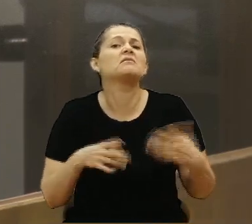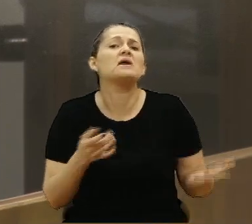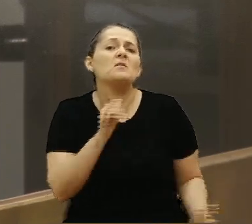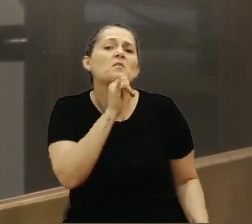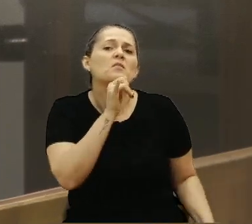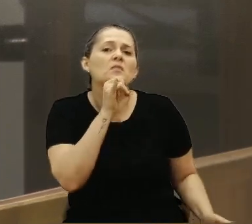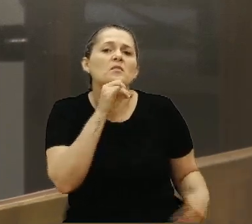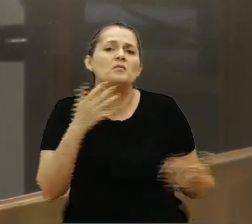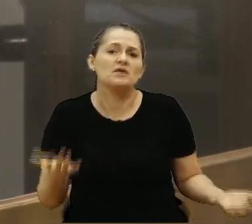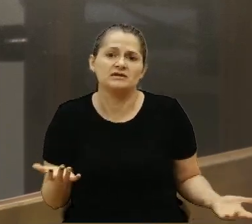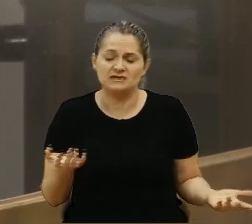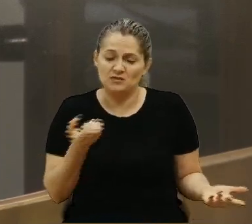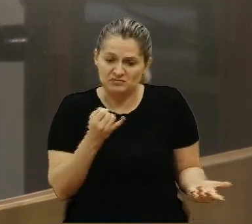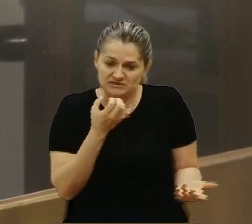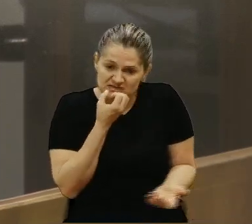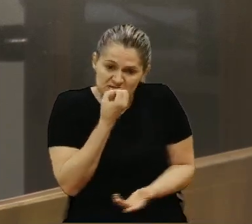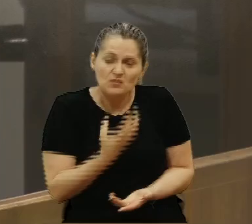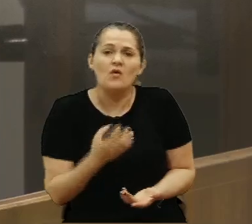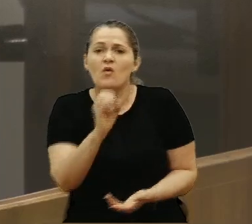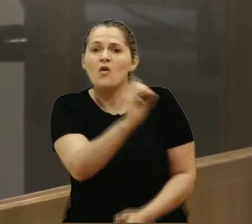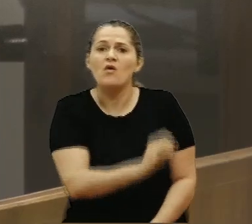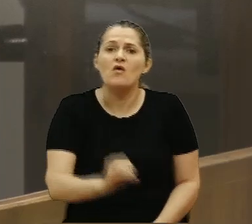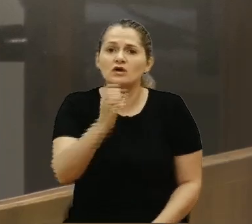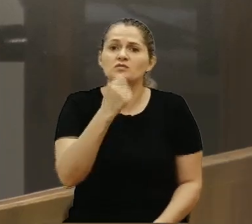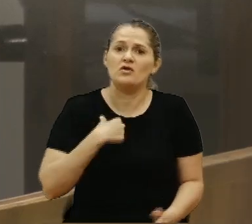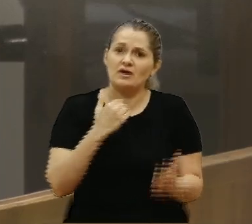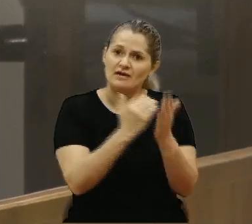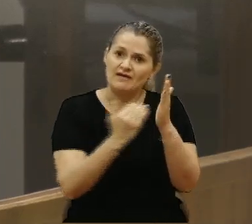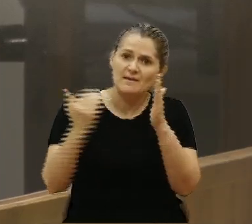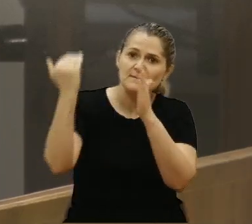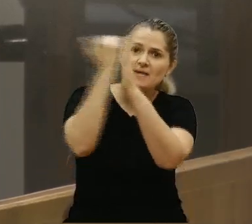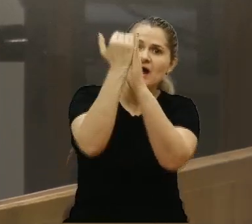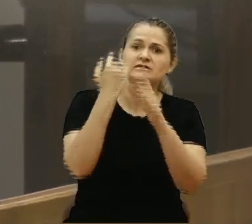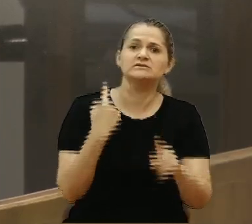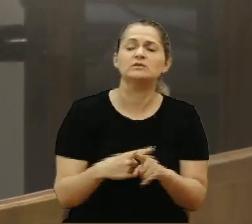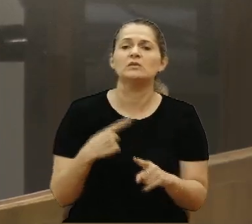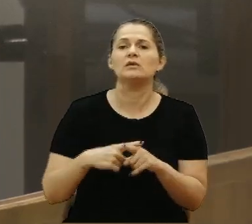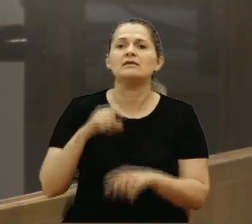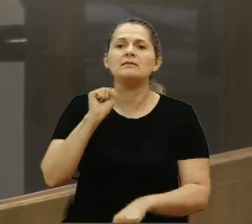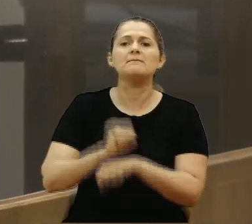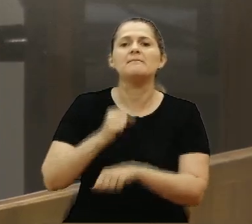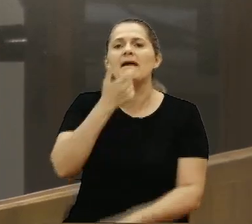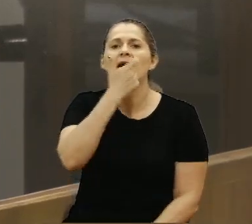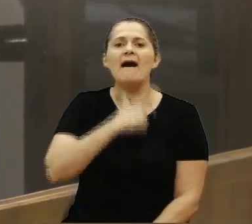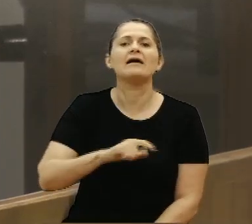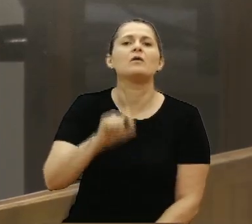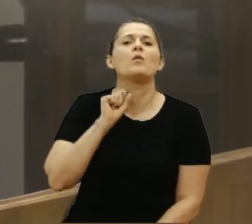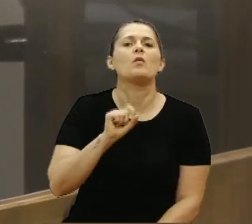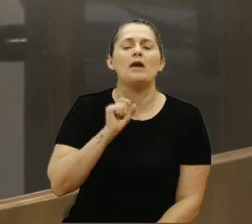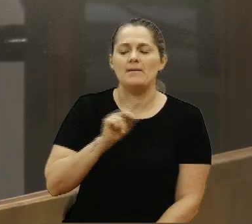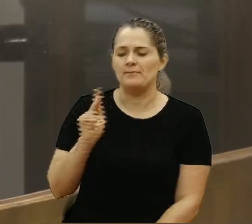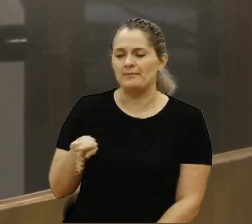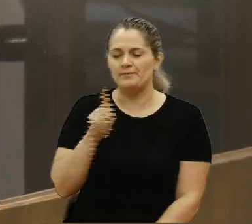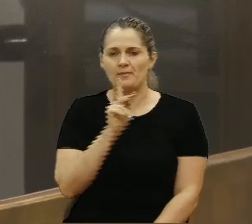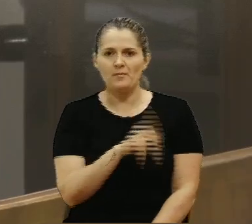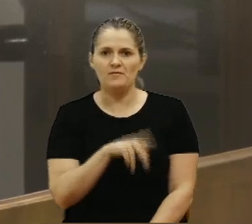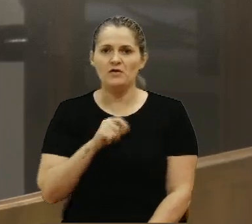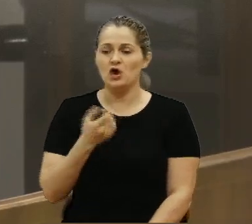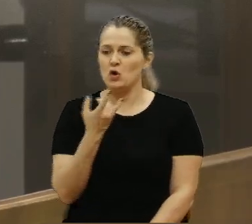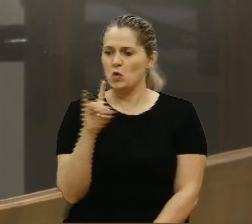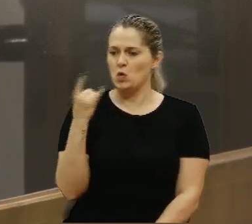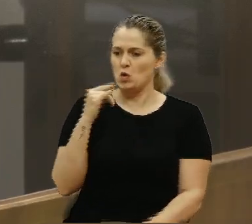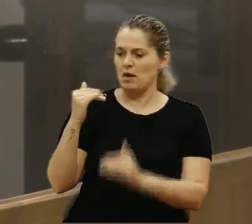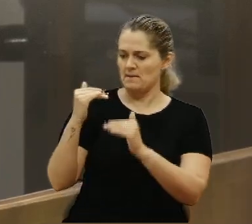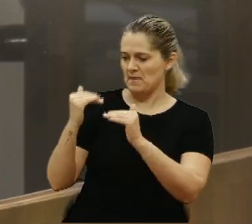que bom que fosse, eu gostaria que fosse muito mais, porque a gente tem que parar de achar que professor tem que ser o último na